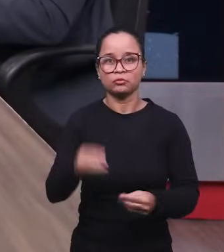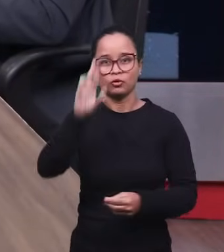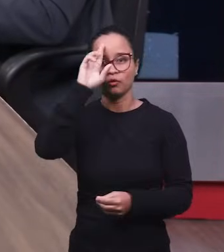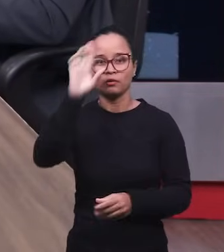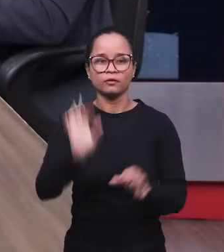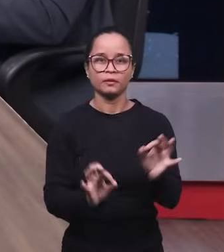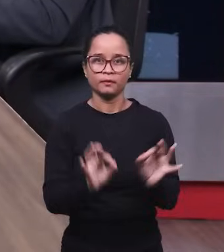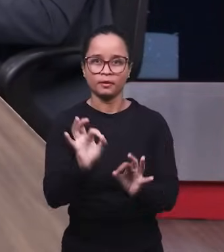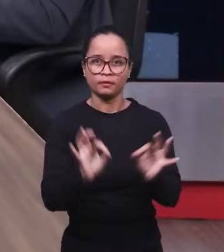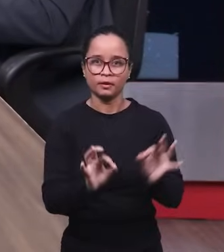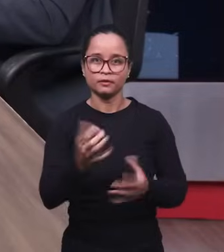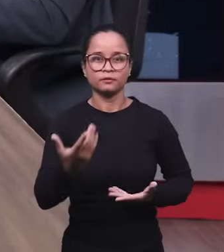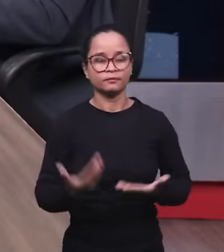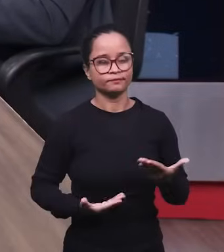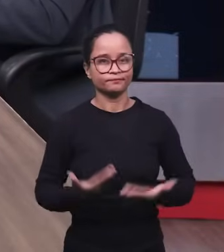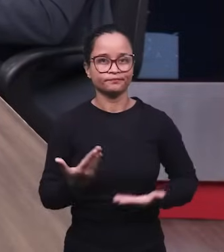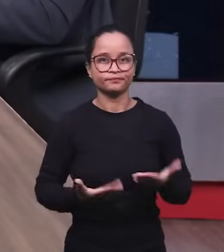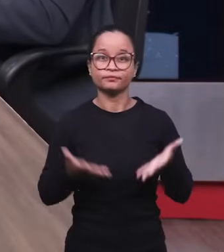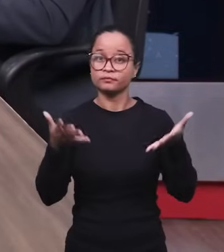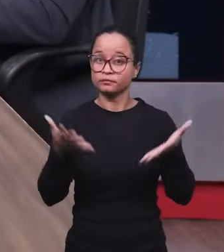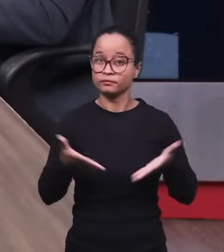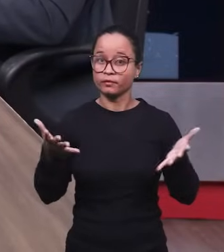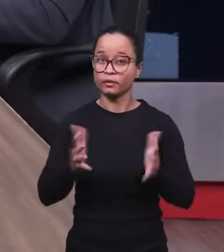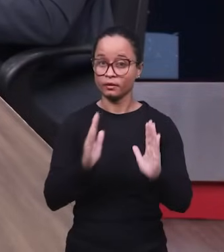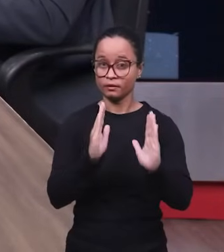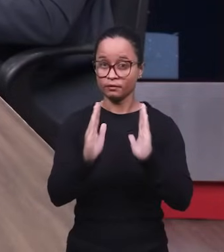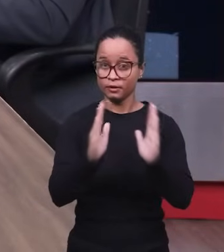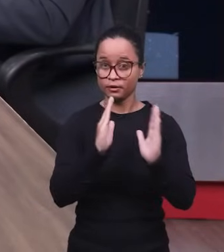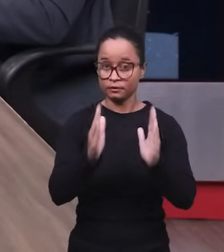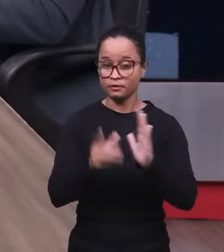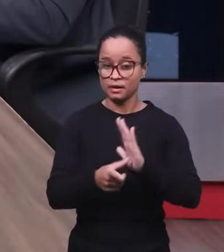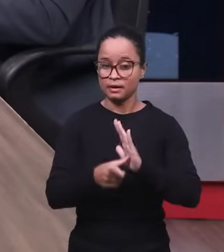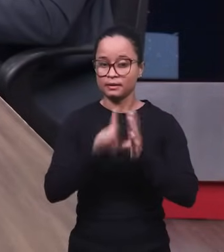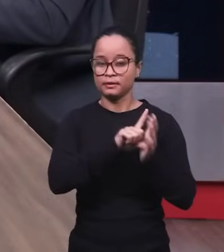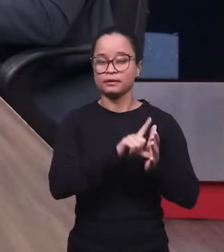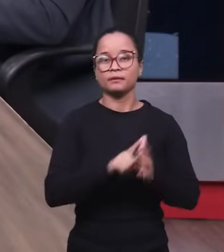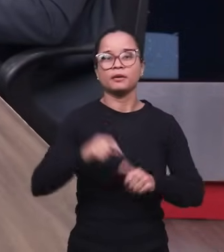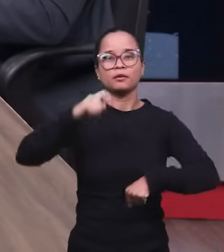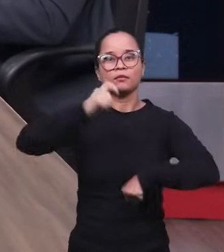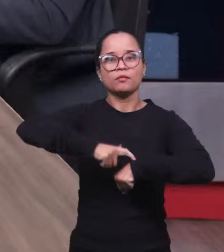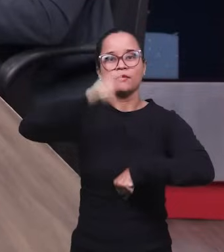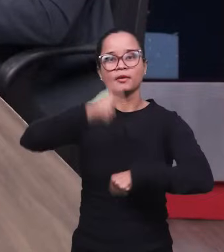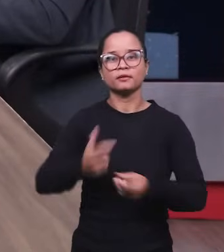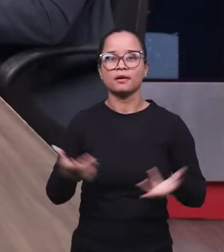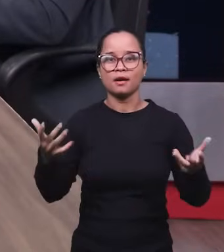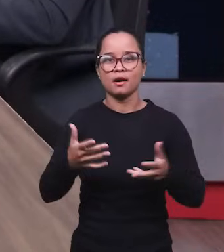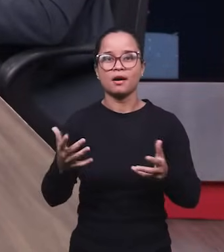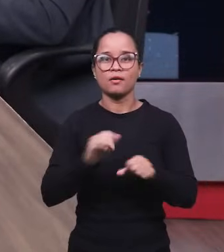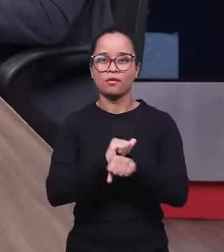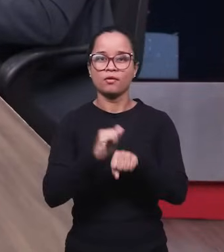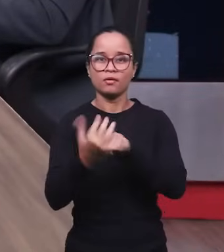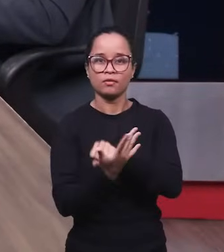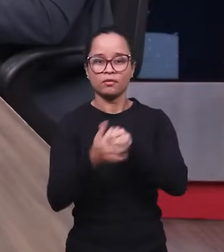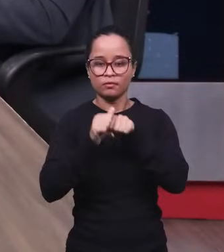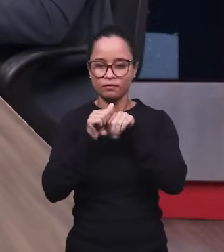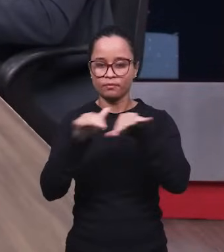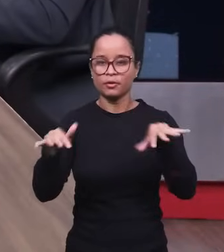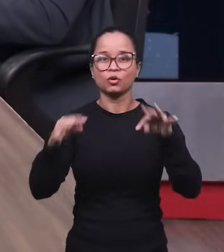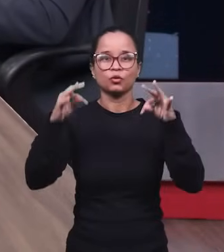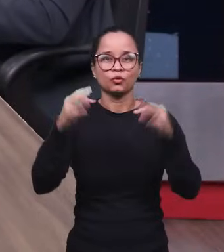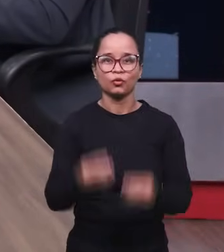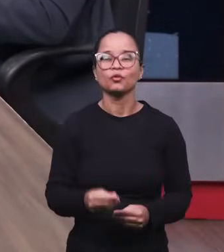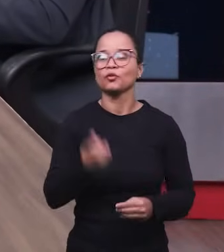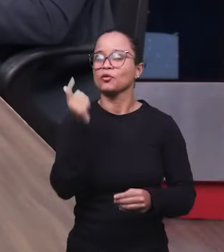O Senhor já foi preparando a igreja hoje, durante o período anterior, para quando chegasse nesse momento da pandemia, já tivesse todo